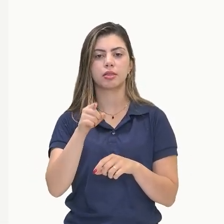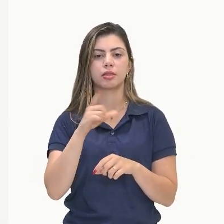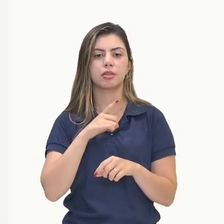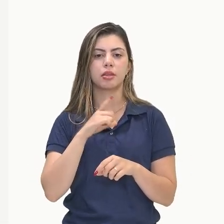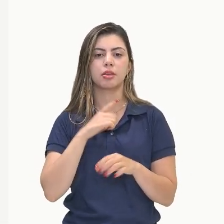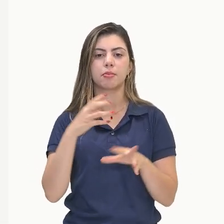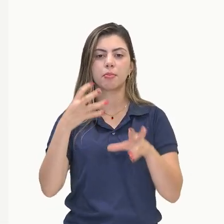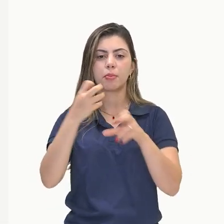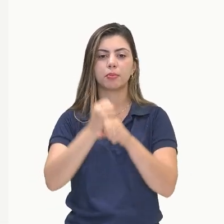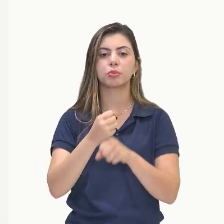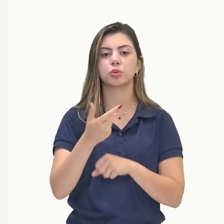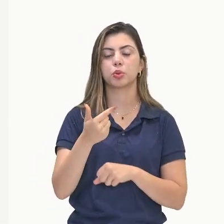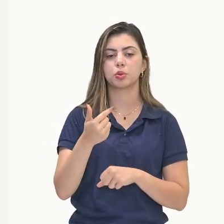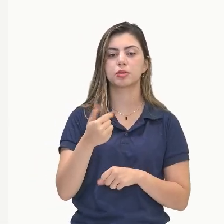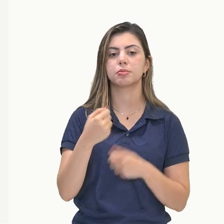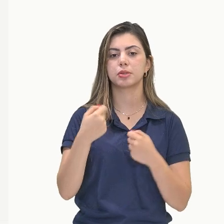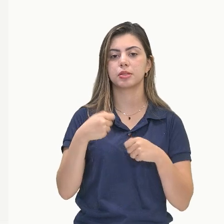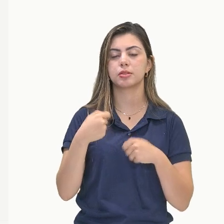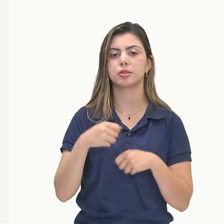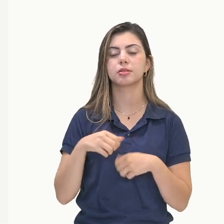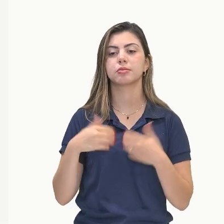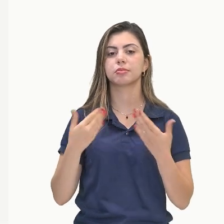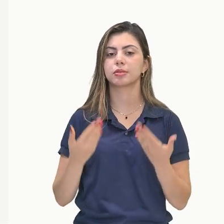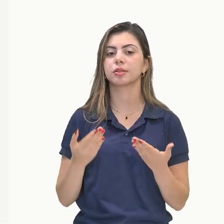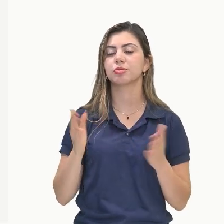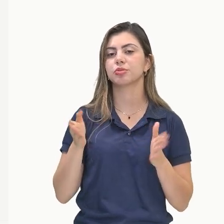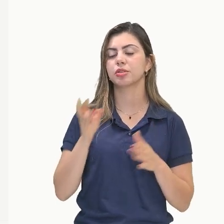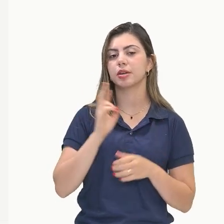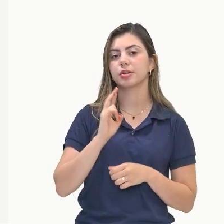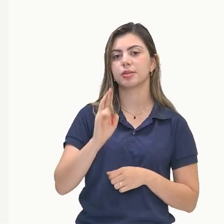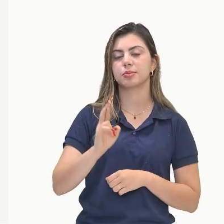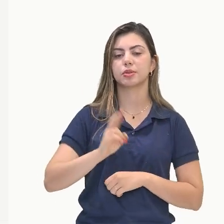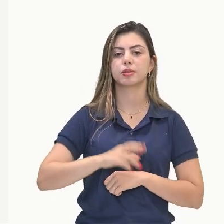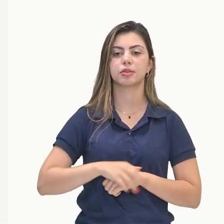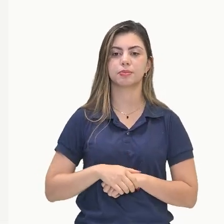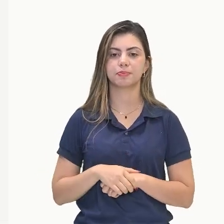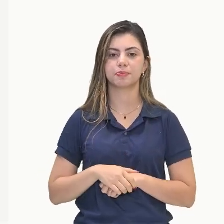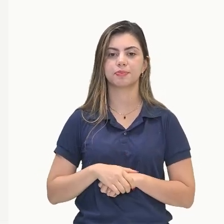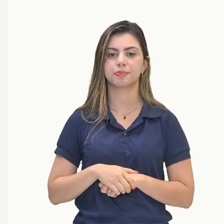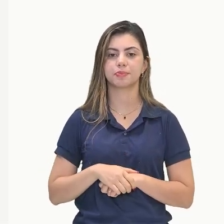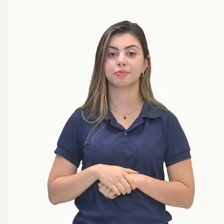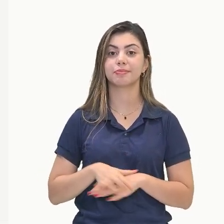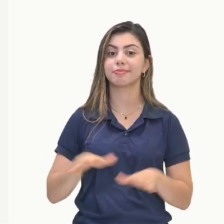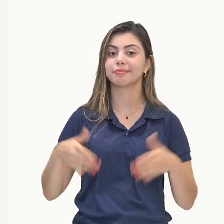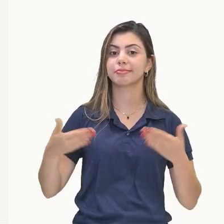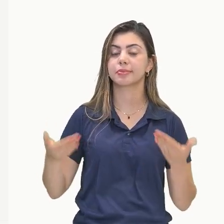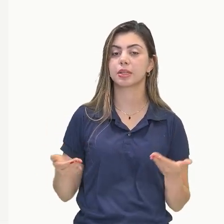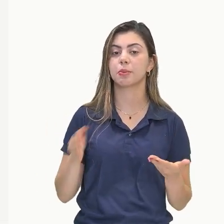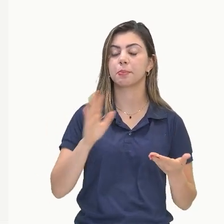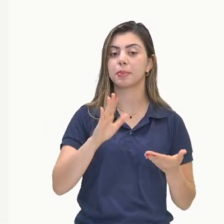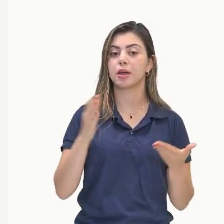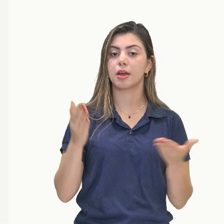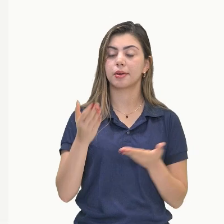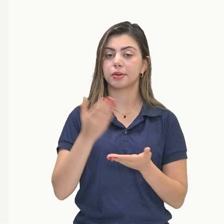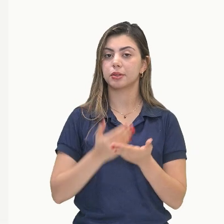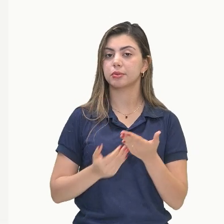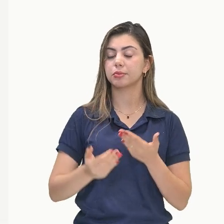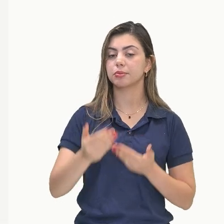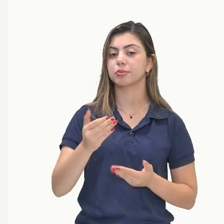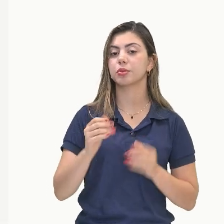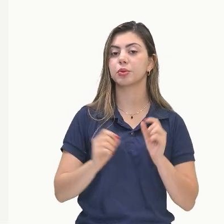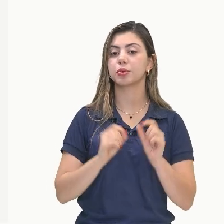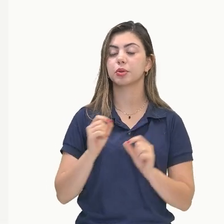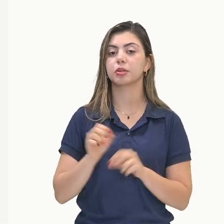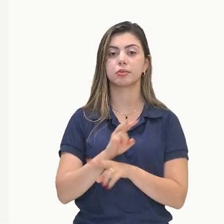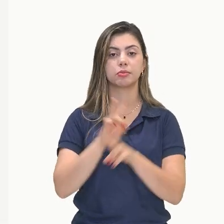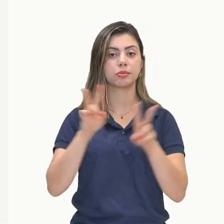total, tá certo? Então aí está a solução para o nosso exemplo. Muito bem, pessoal, agora nós vamos continuar falando de